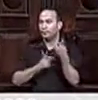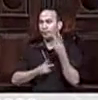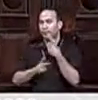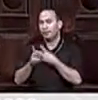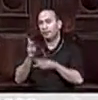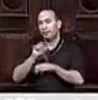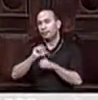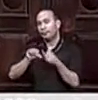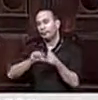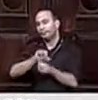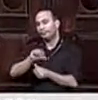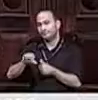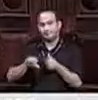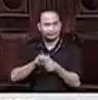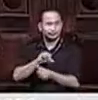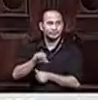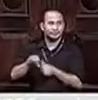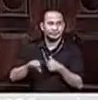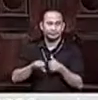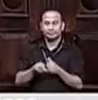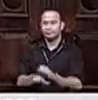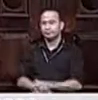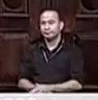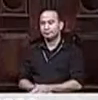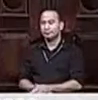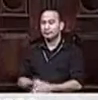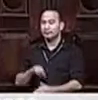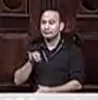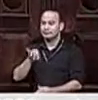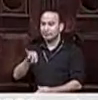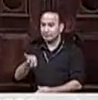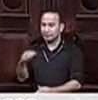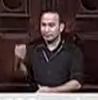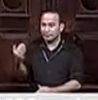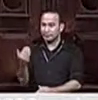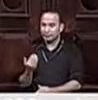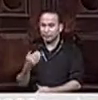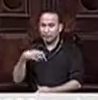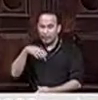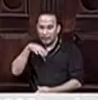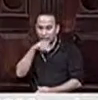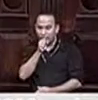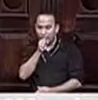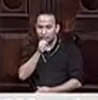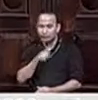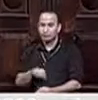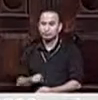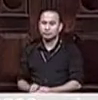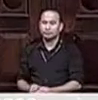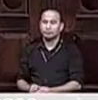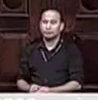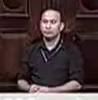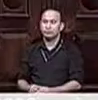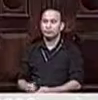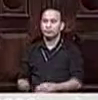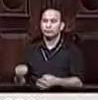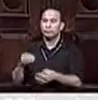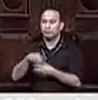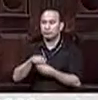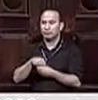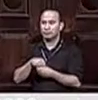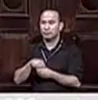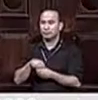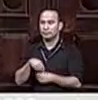Né, deputado Juliano? É sinal que o vento mudou. E se vier rapidamente, porque votado na comissão,